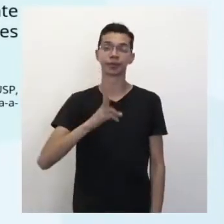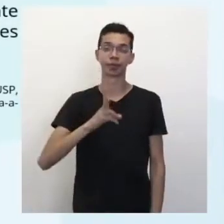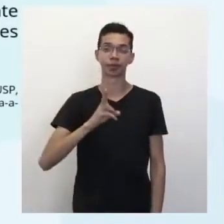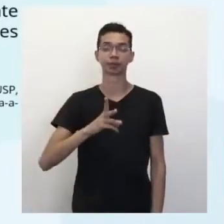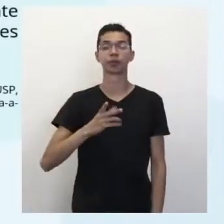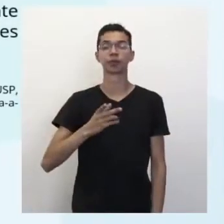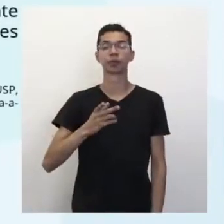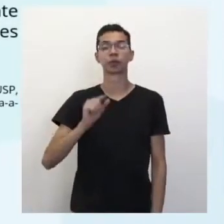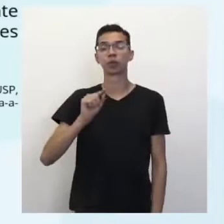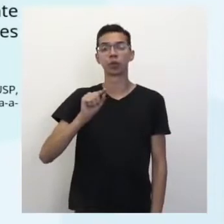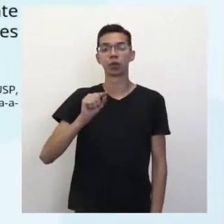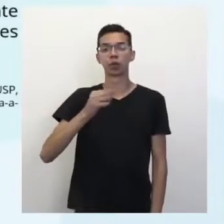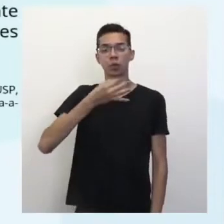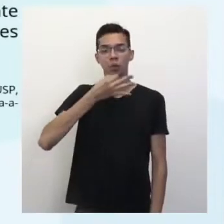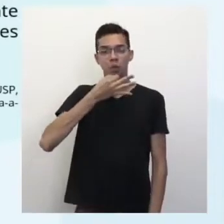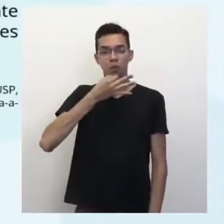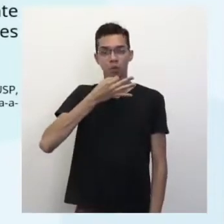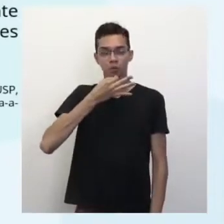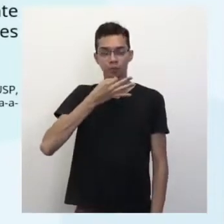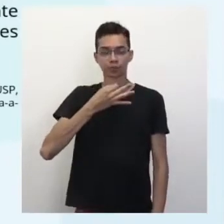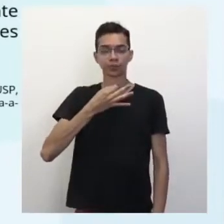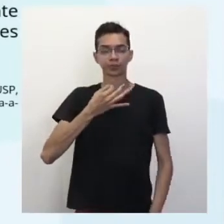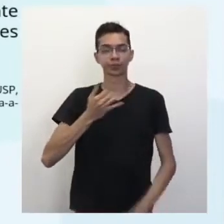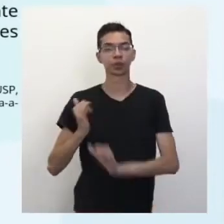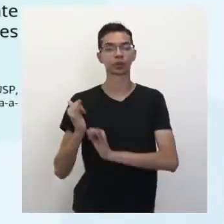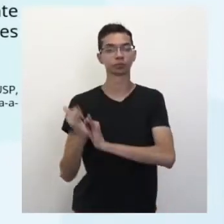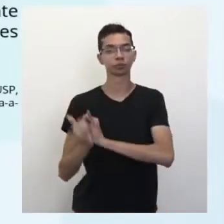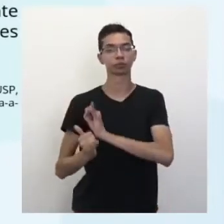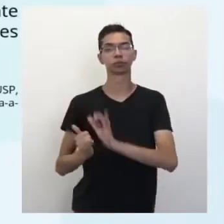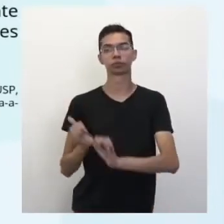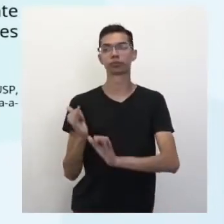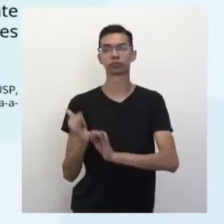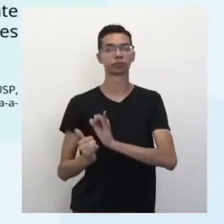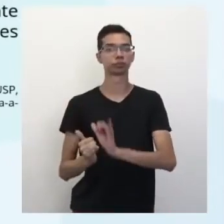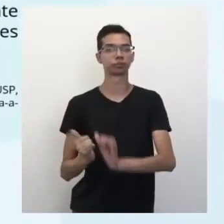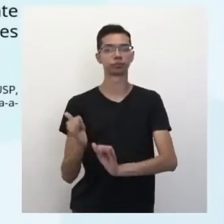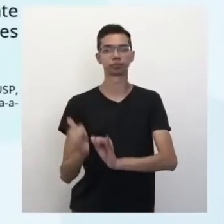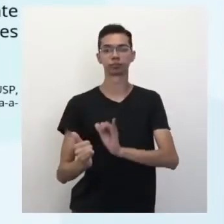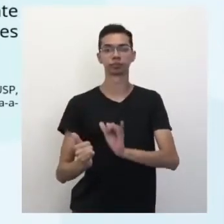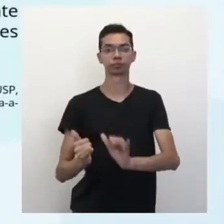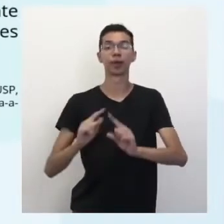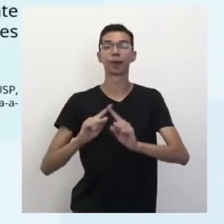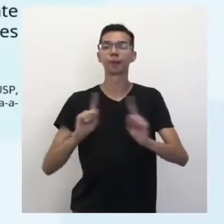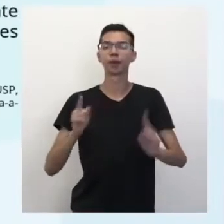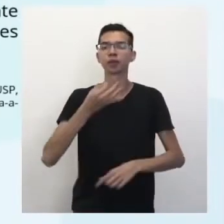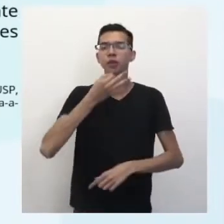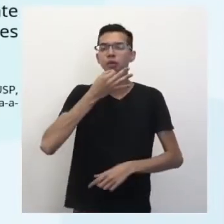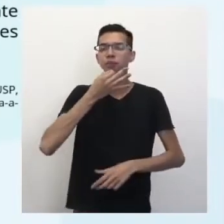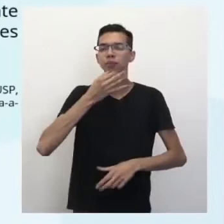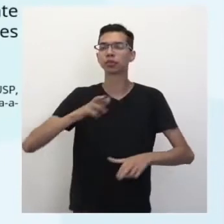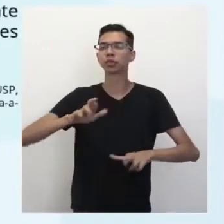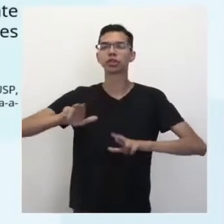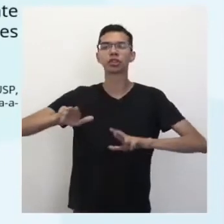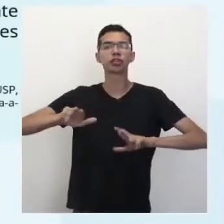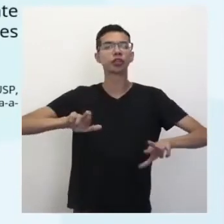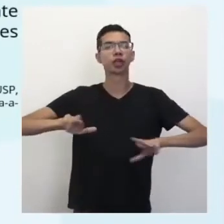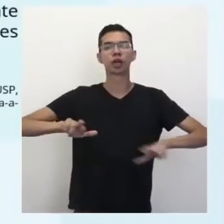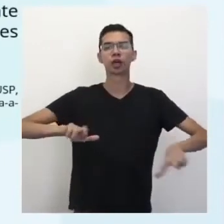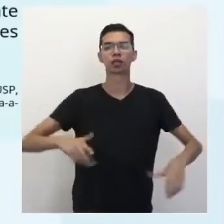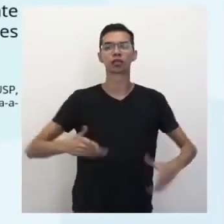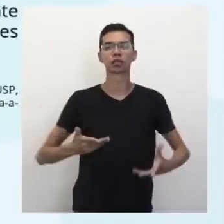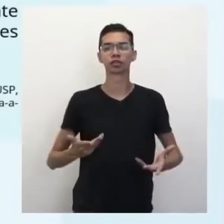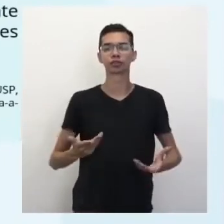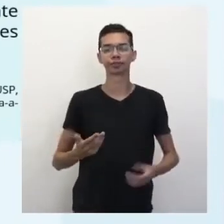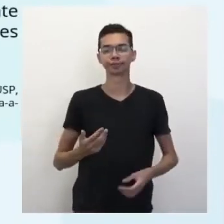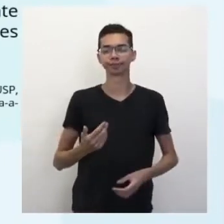retroalimentam a sua própria opinião e não se expõem a pontos de vista diversos, portanto, não pensam criticamente